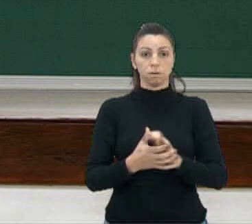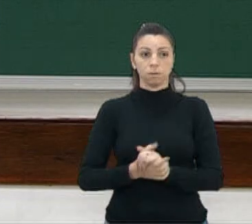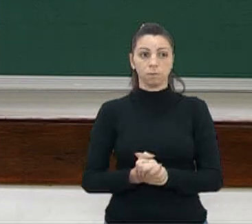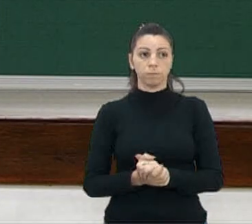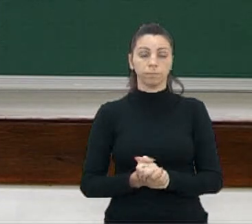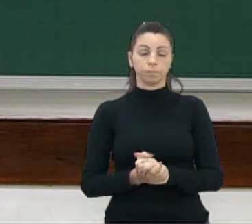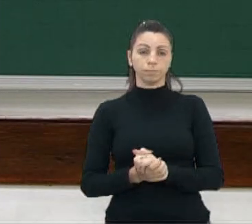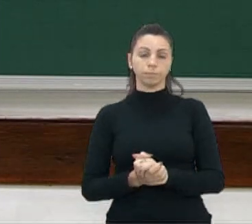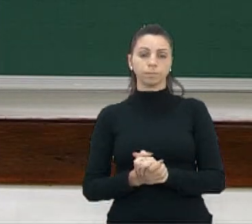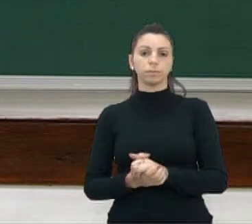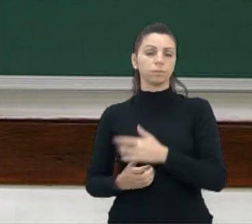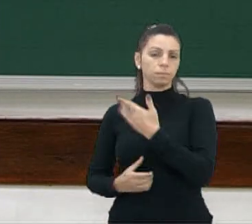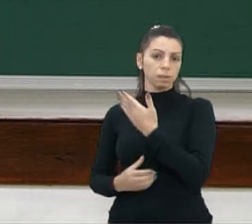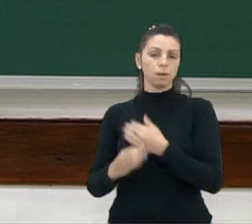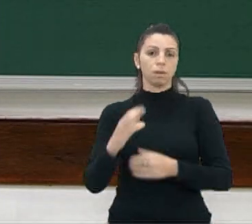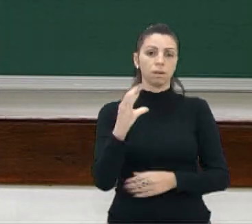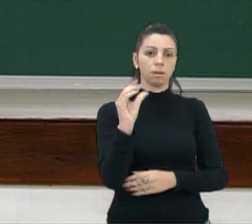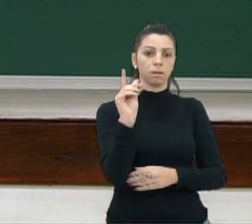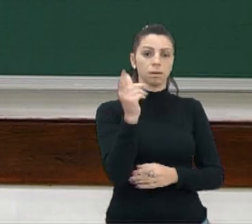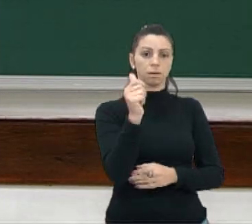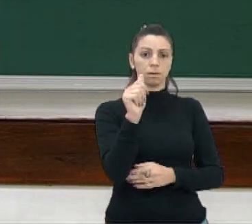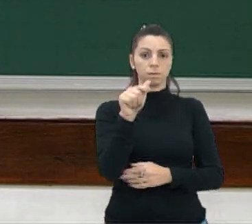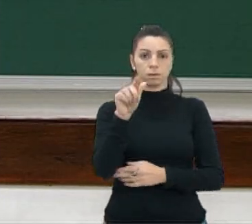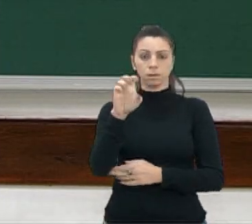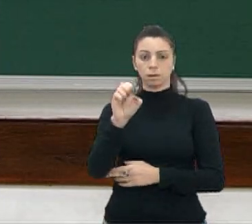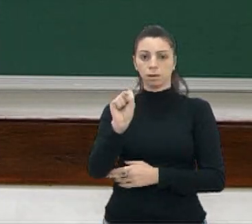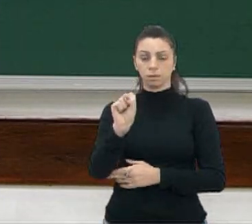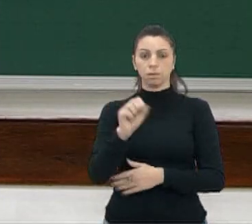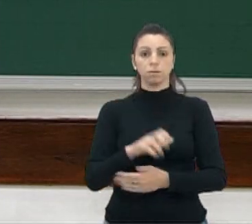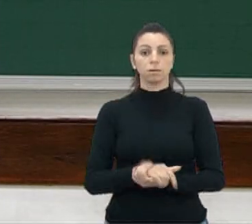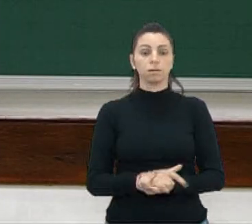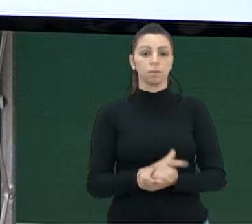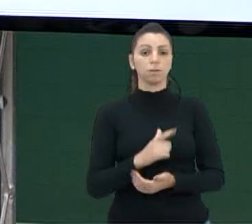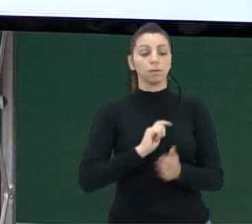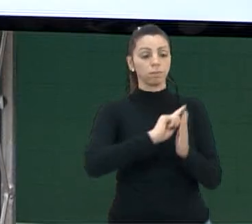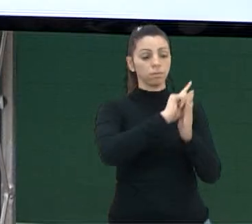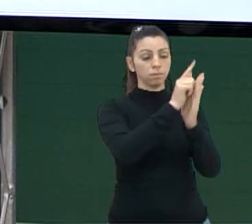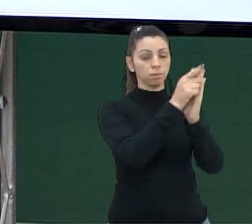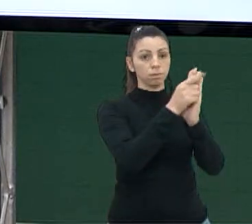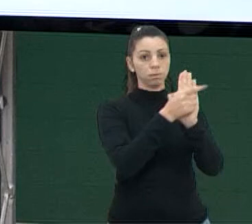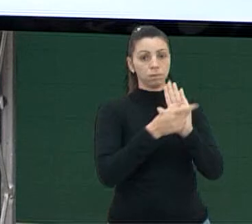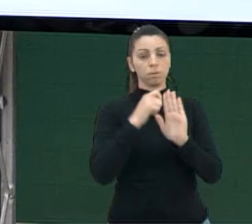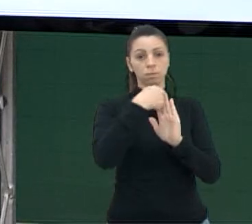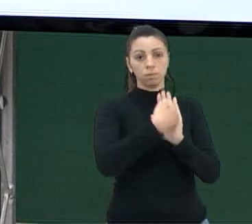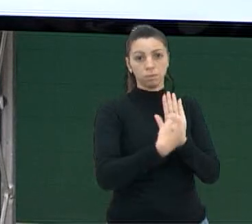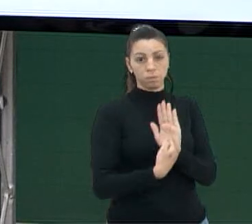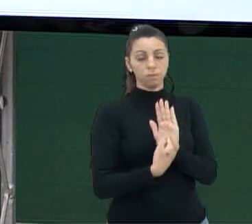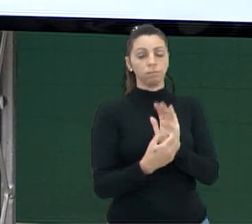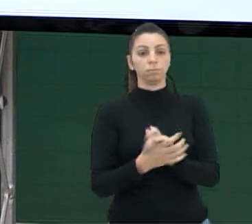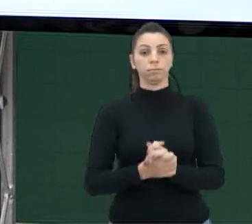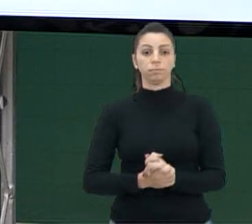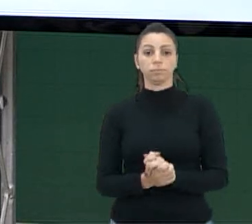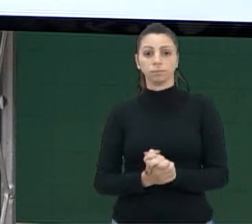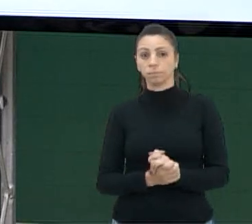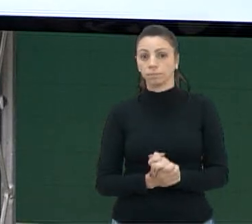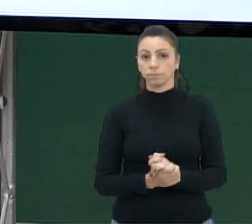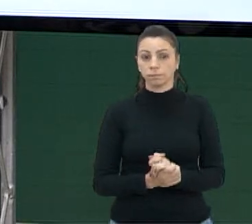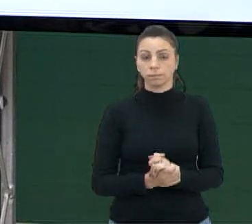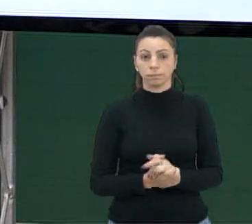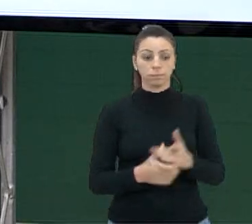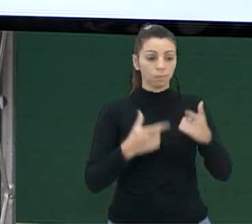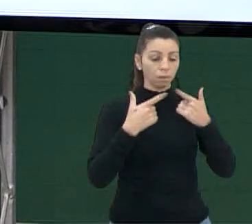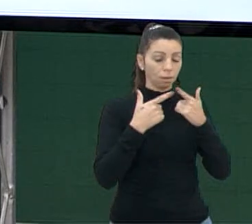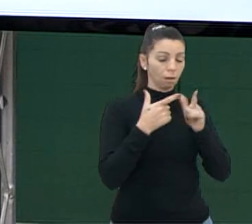é uma charge. A charge, ela é um gênero textual onde você normalmente tem a